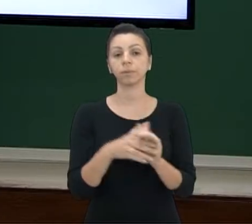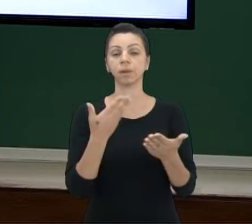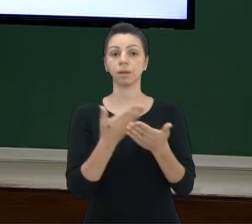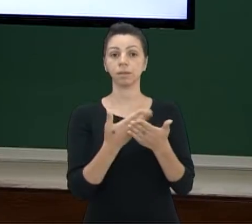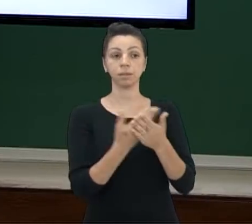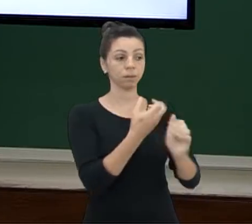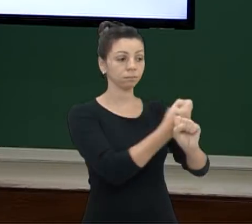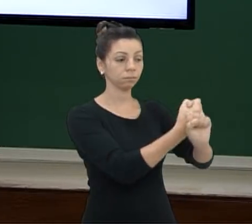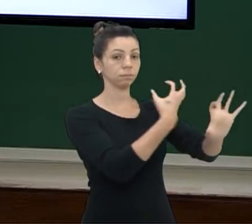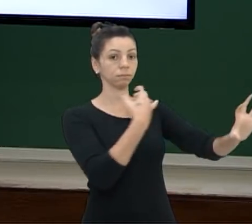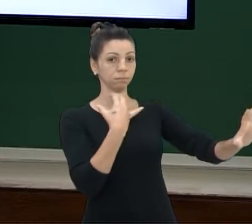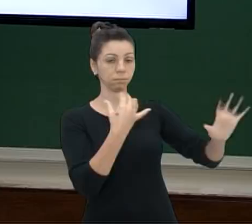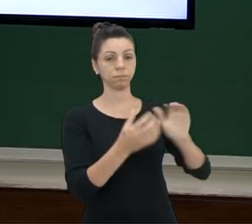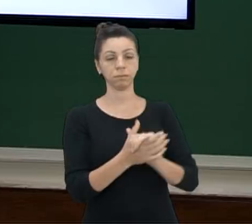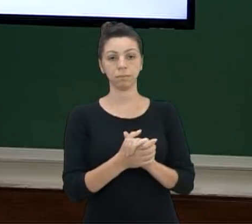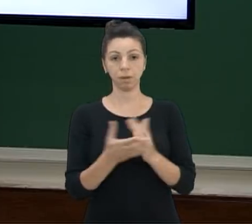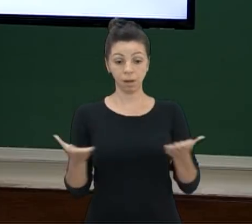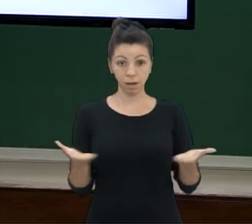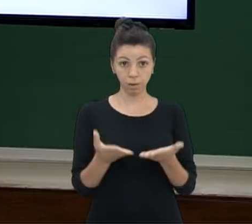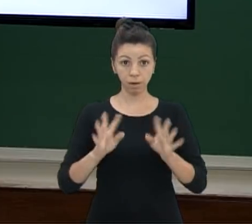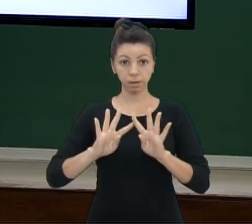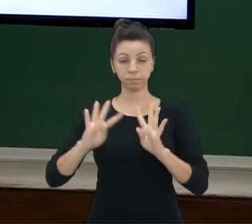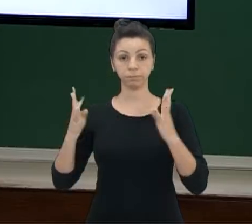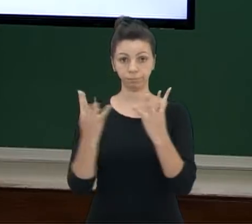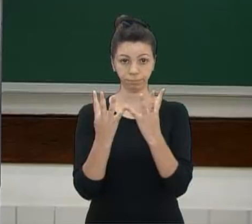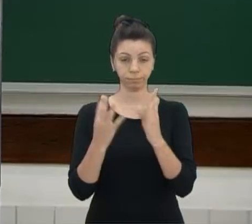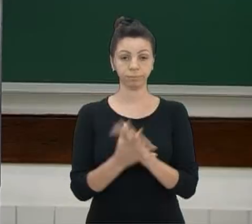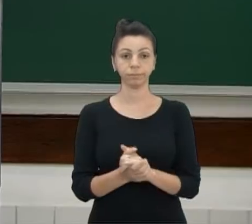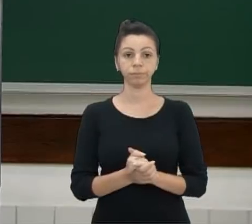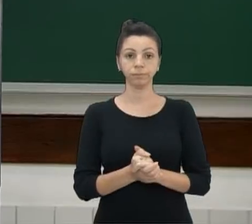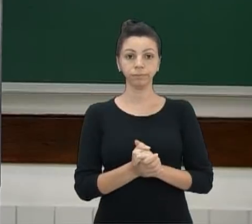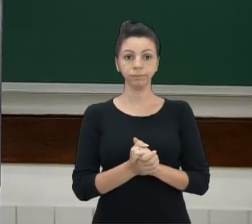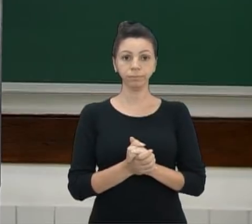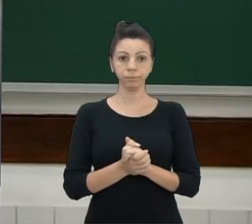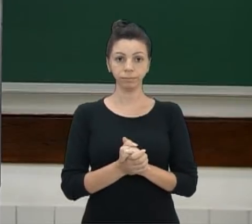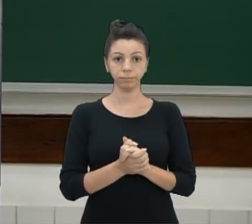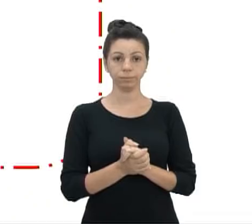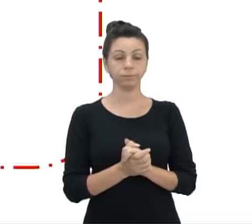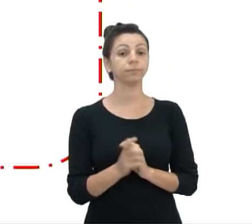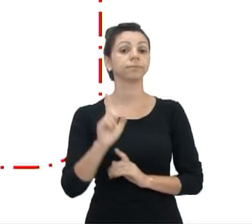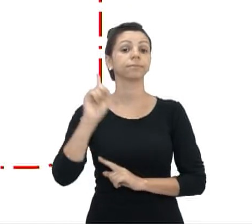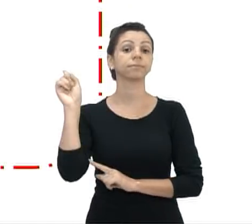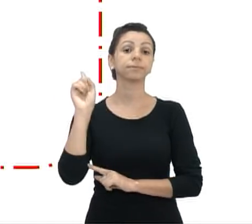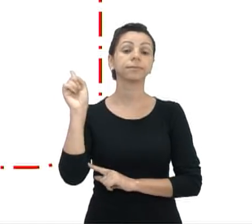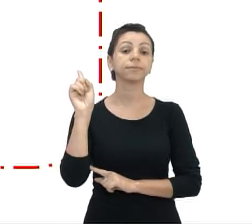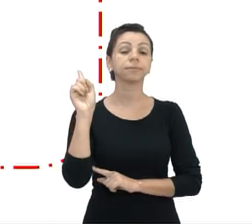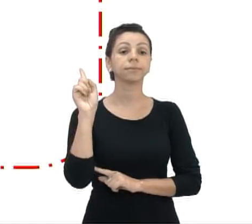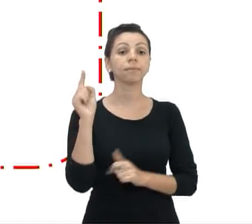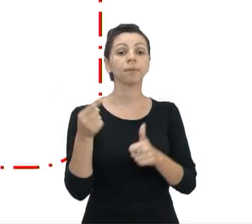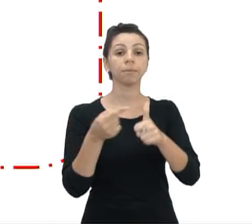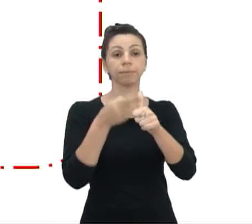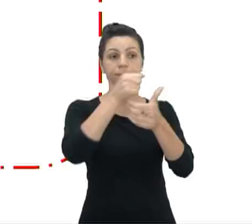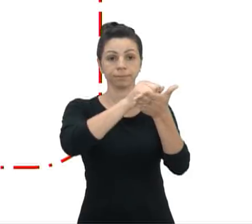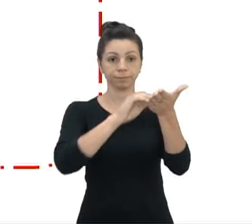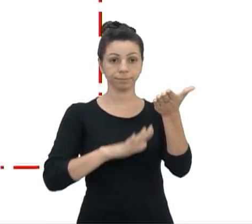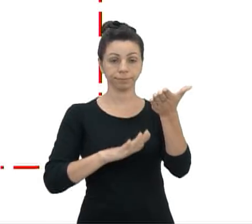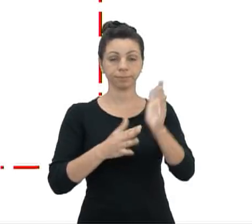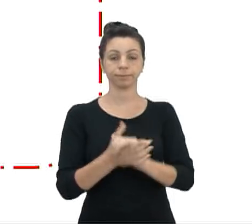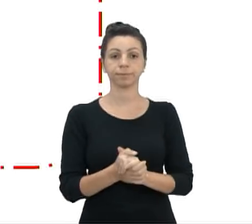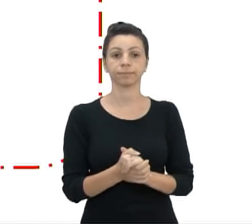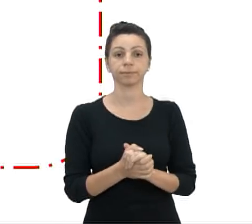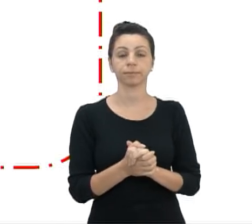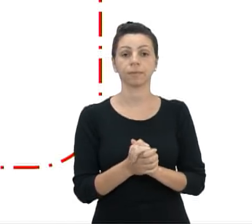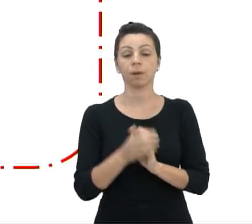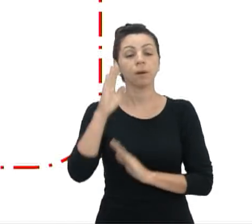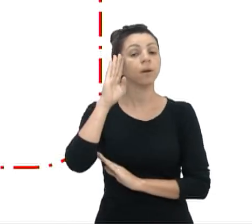aulas à distância que estão ocorrendo nesse período de quarentena. Então, ali na tela para você, olha lá a primeira atividade. Indique